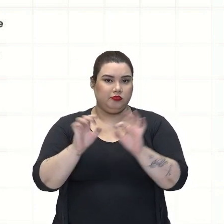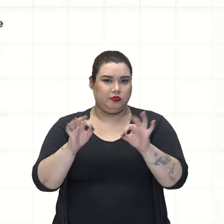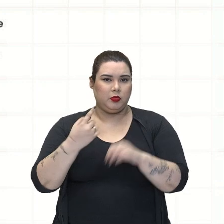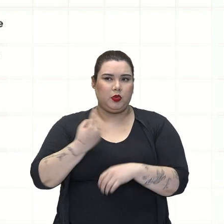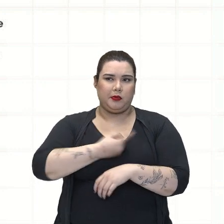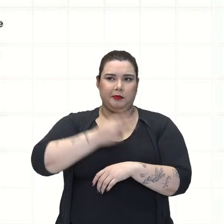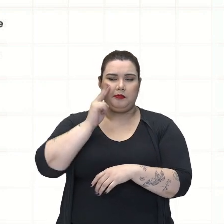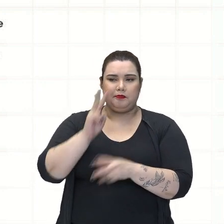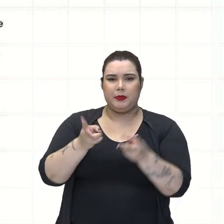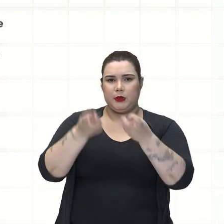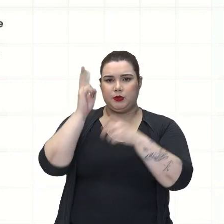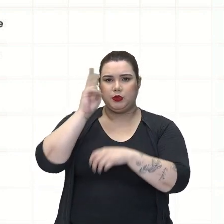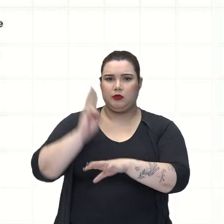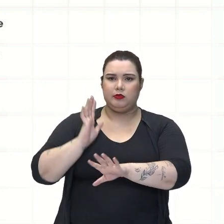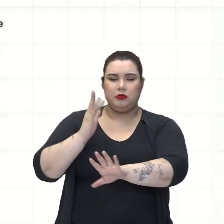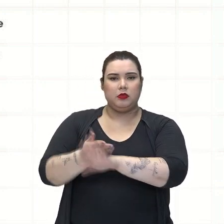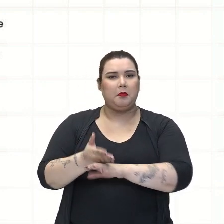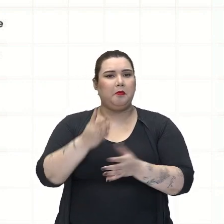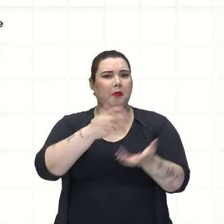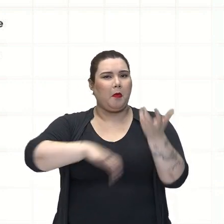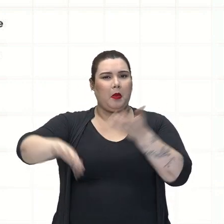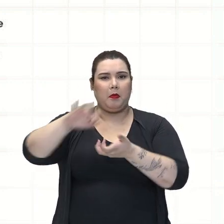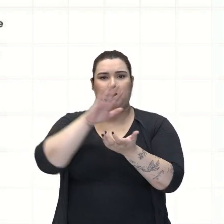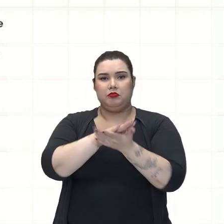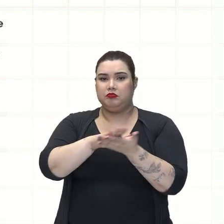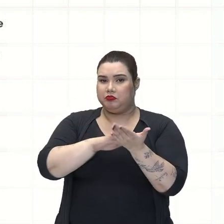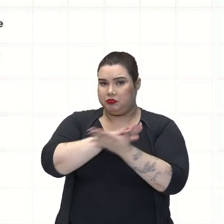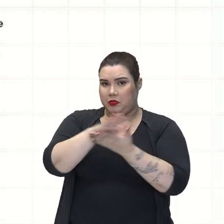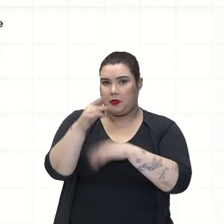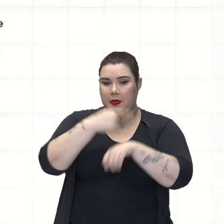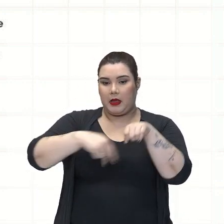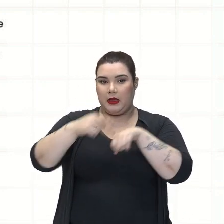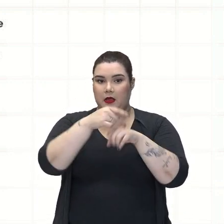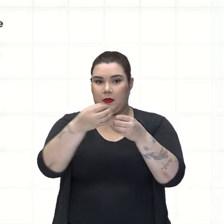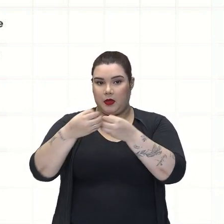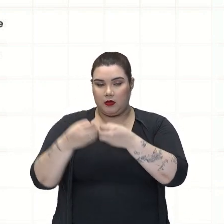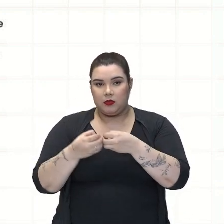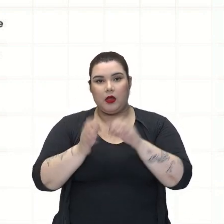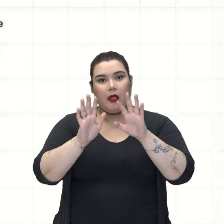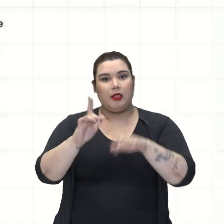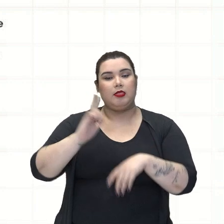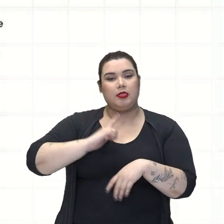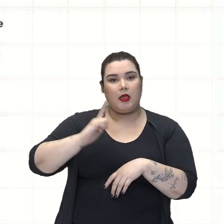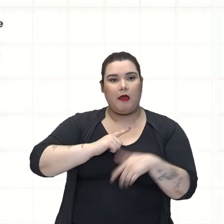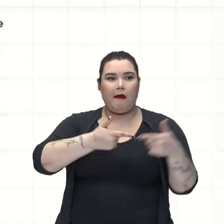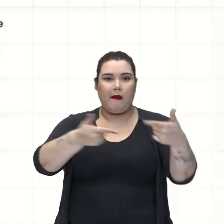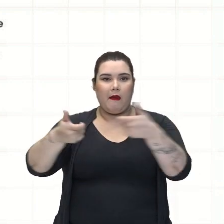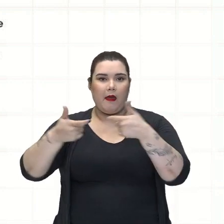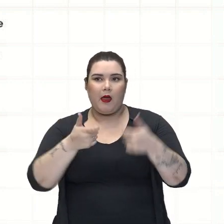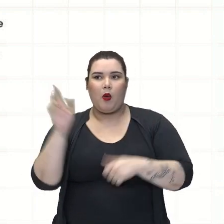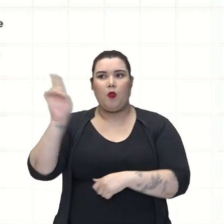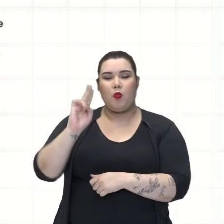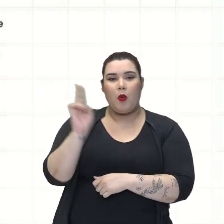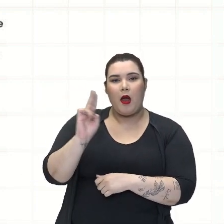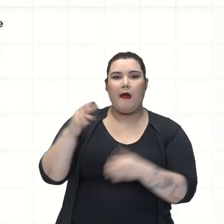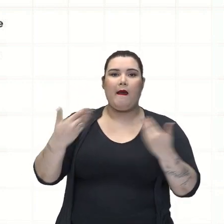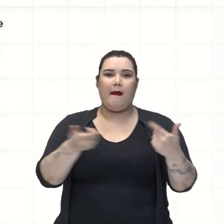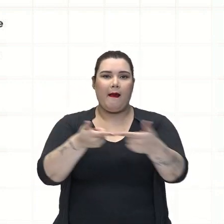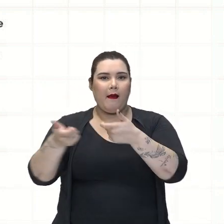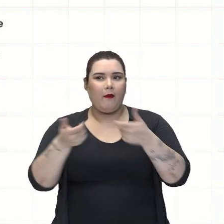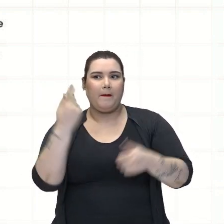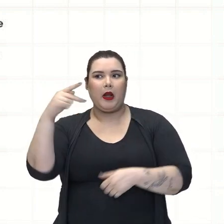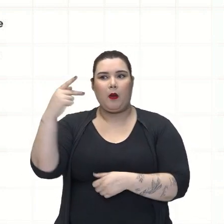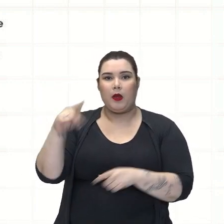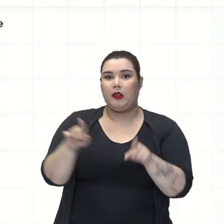trás, né? De não ter muitos conflitos com os seus países vizinhos. Teve a guerra no Uruguai, teve guerra no Paraguai, teve situações ali